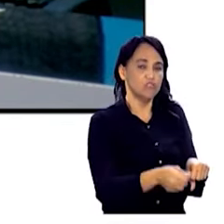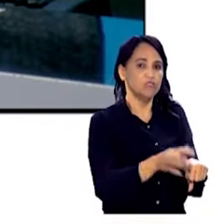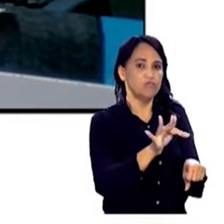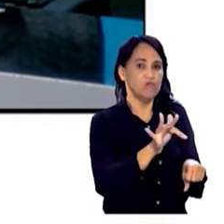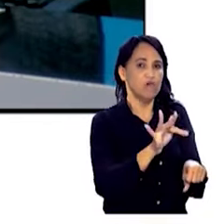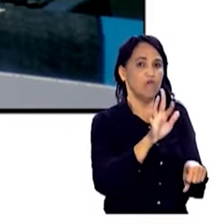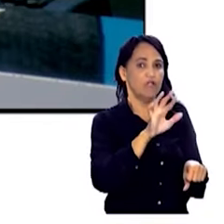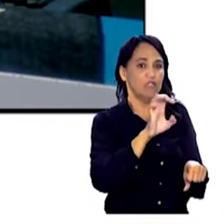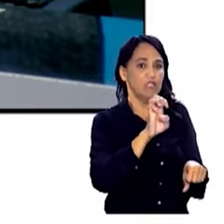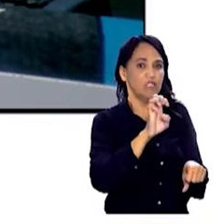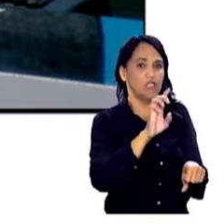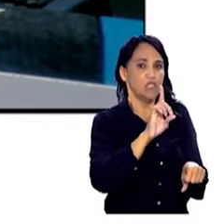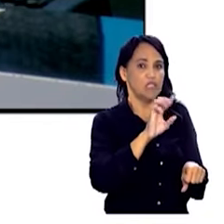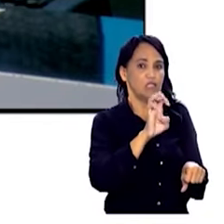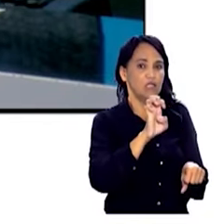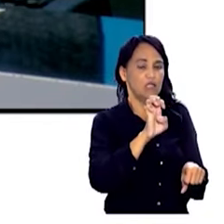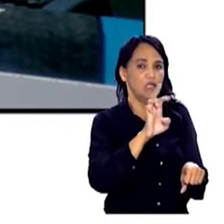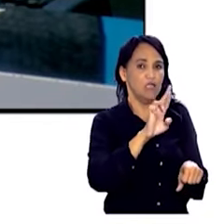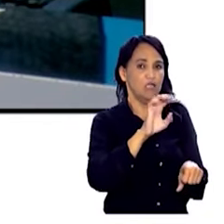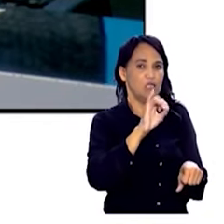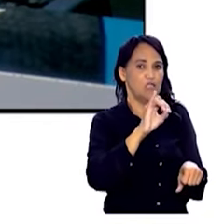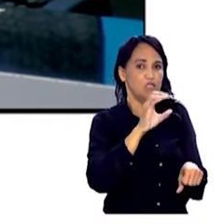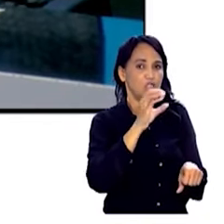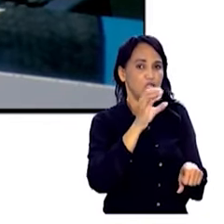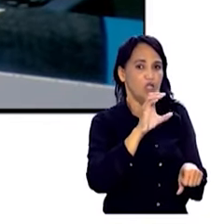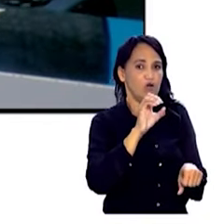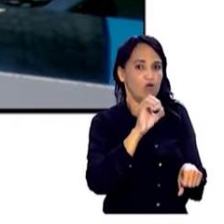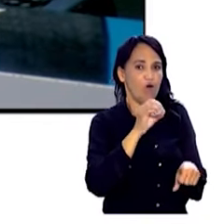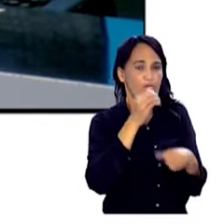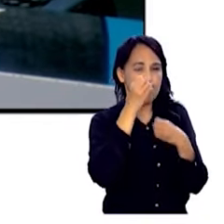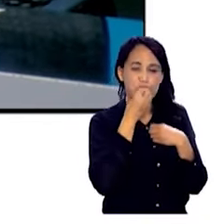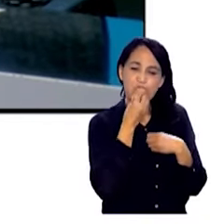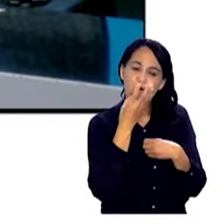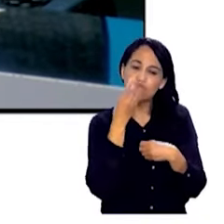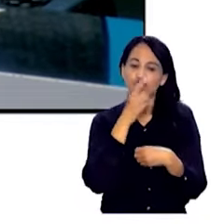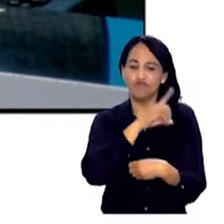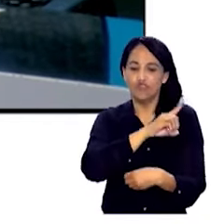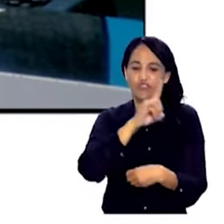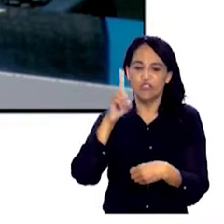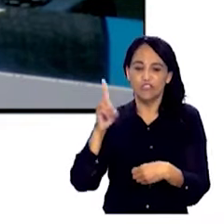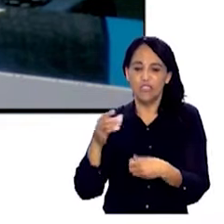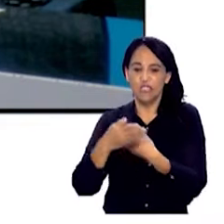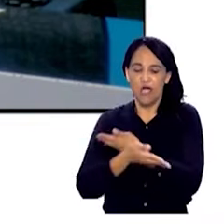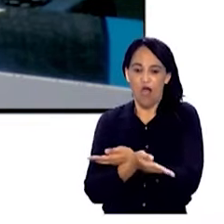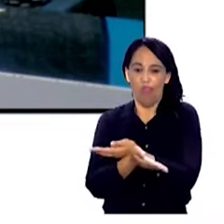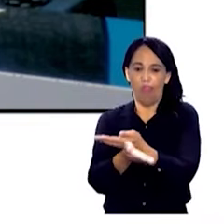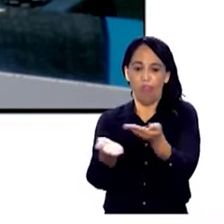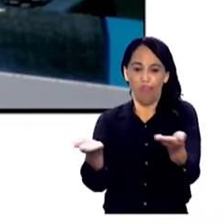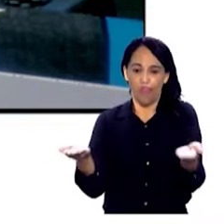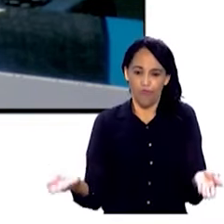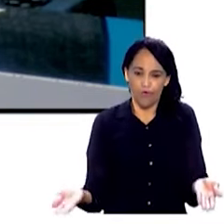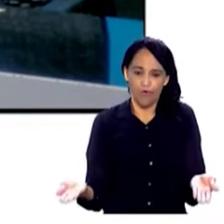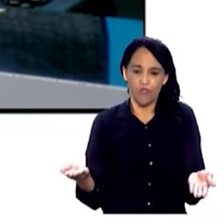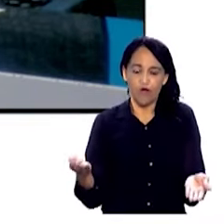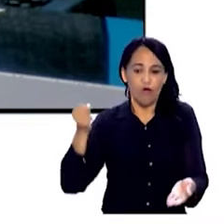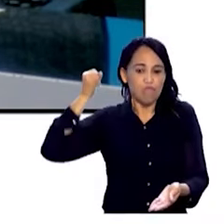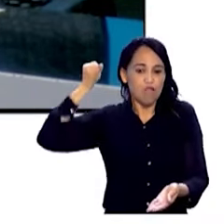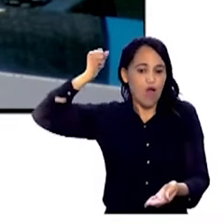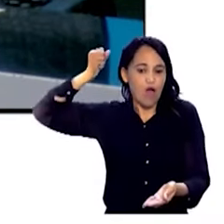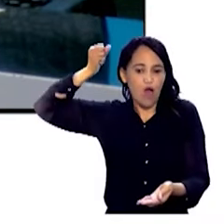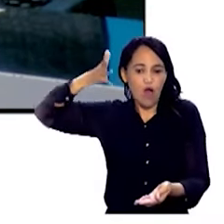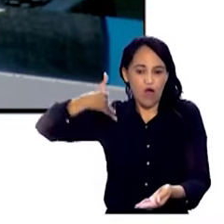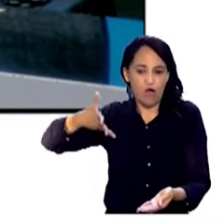Obrigado muito bom dia a todas e todos antes mais nada vou fazer minha autodescrição eu sou um homem